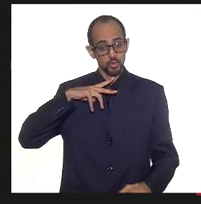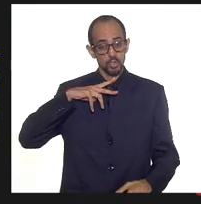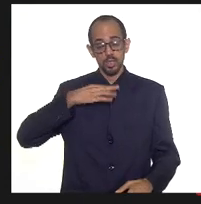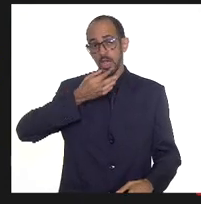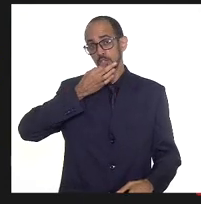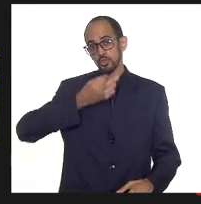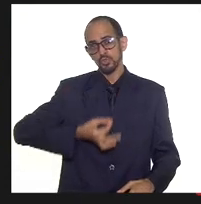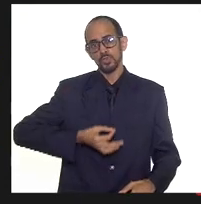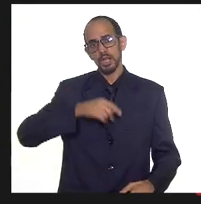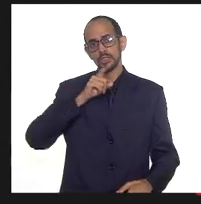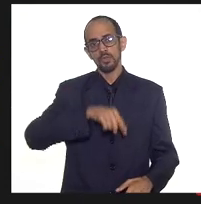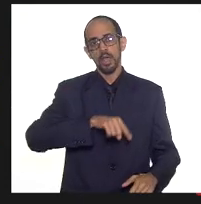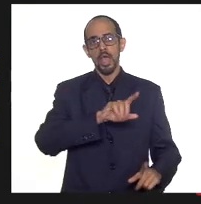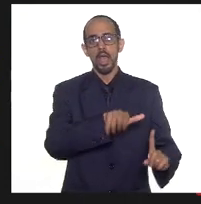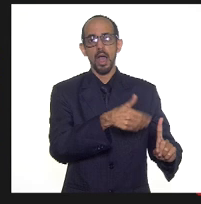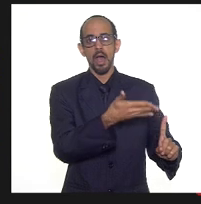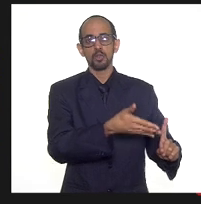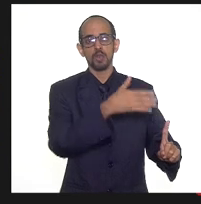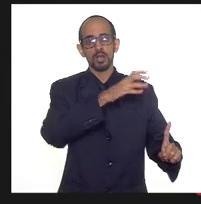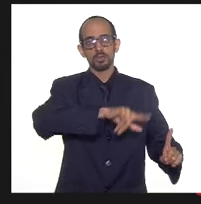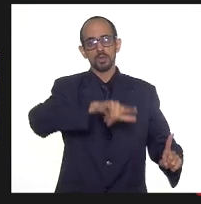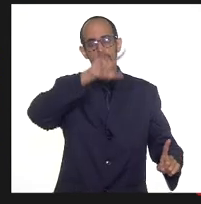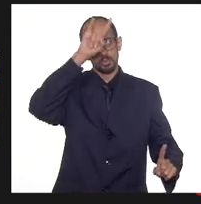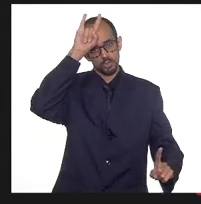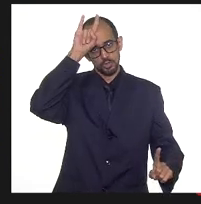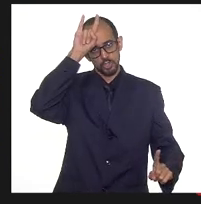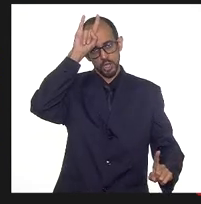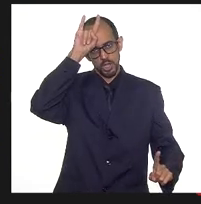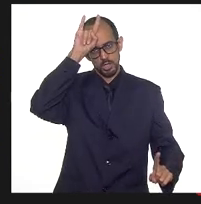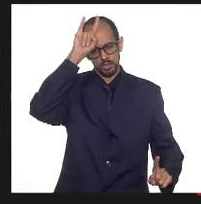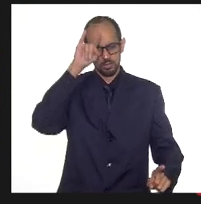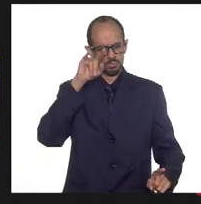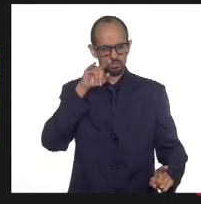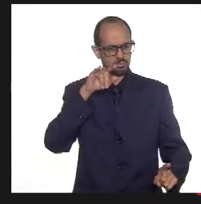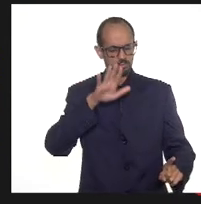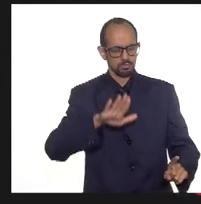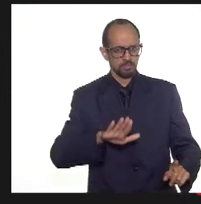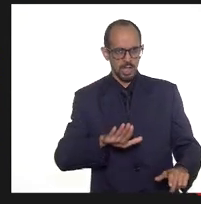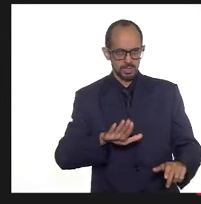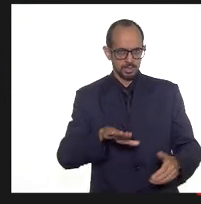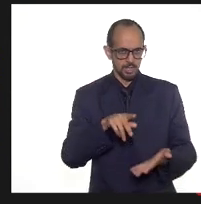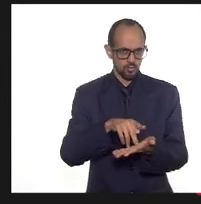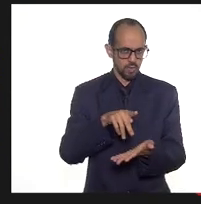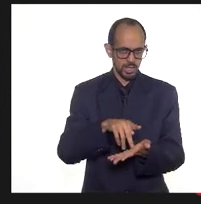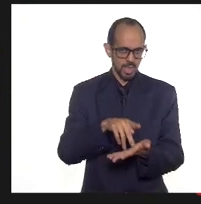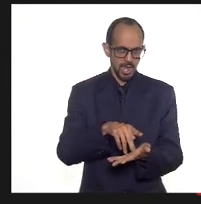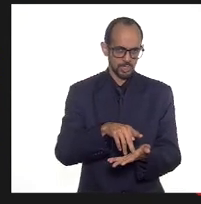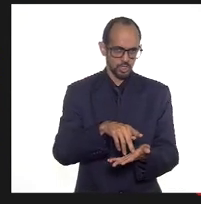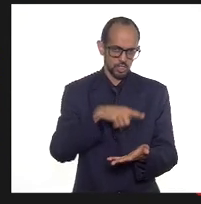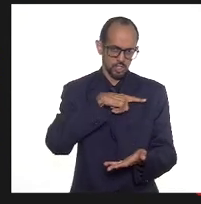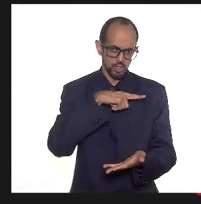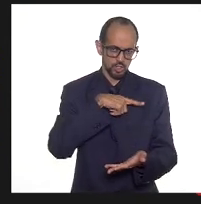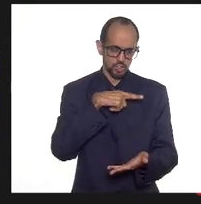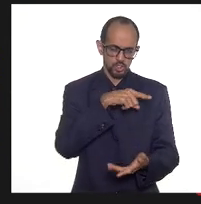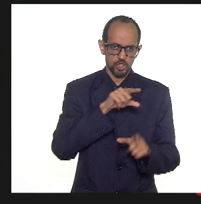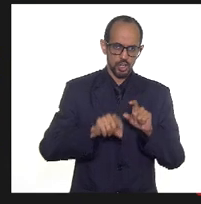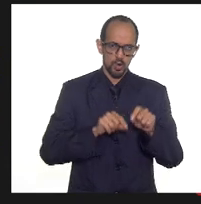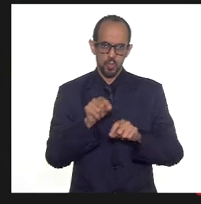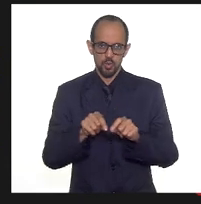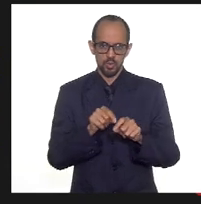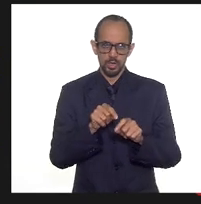dessas religiões e seus adeptos. Então, na verdade, nós estávamos diante, naquela época,